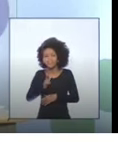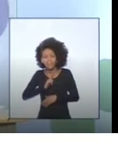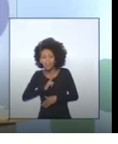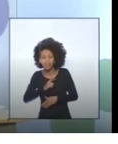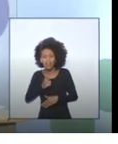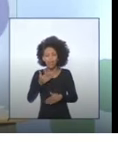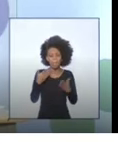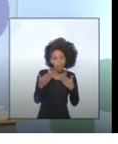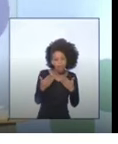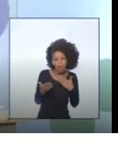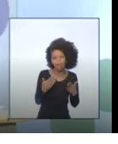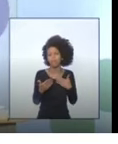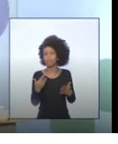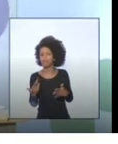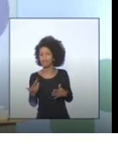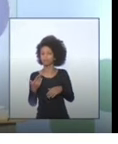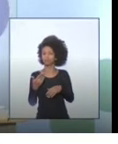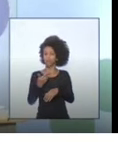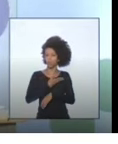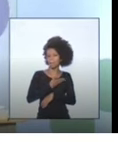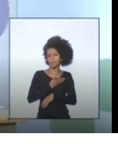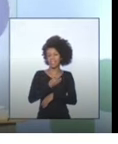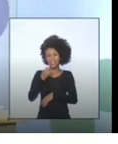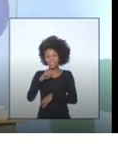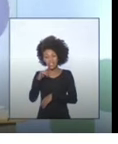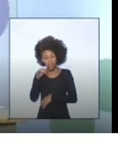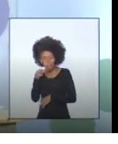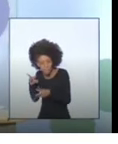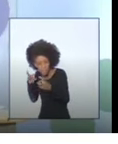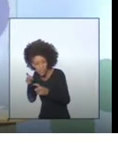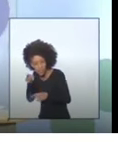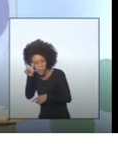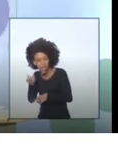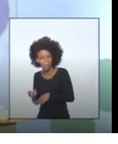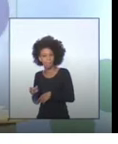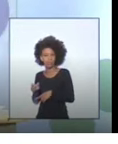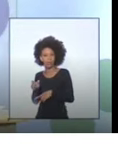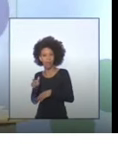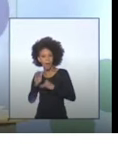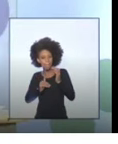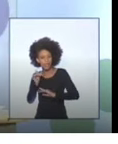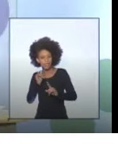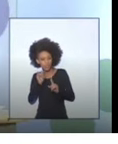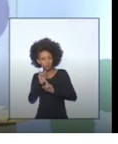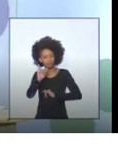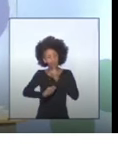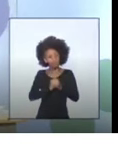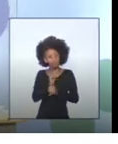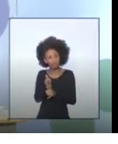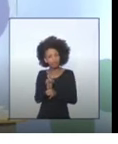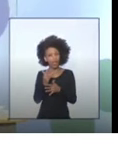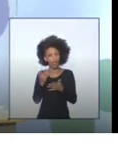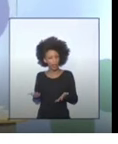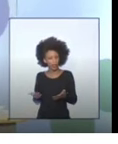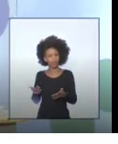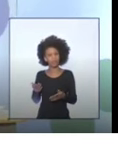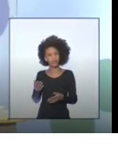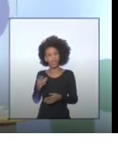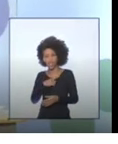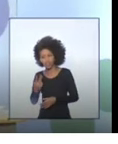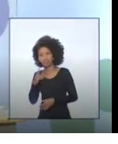perceber que tem algum colega ali praticando uma ação indesejada, como essas muitas que nós vivenciamos hoje, que nós vimos